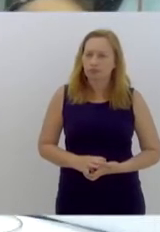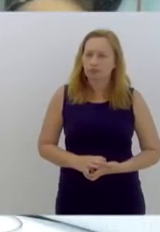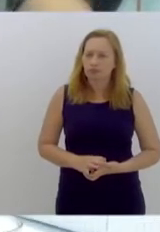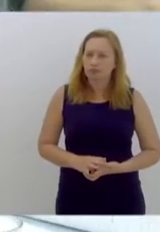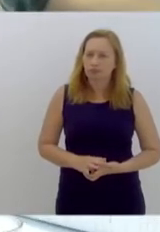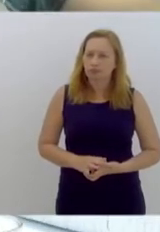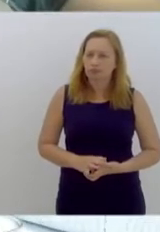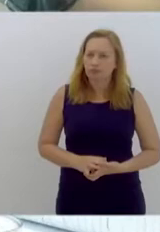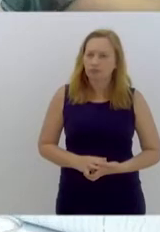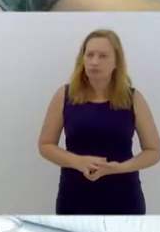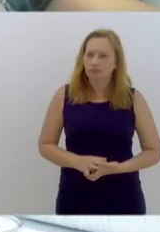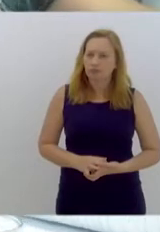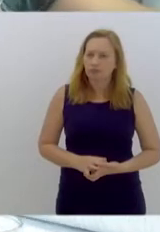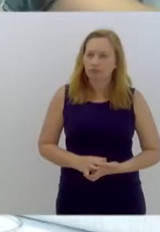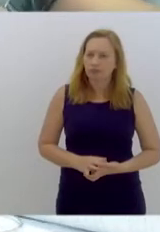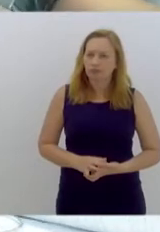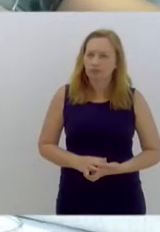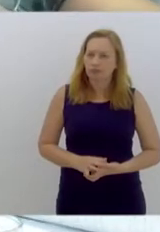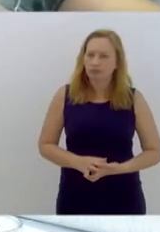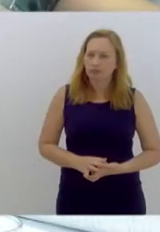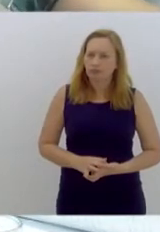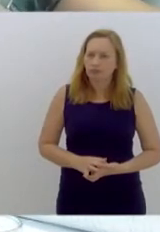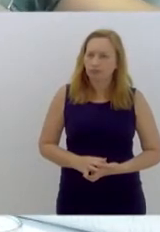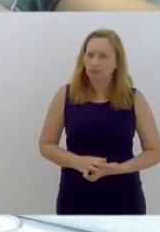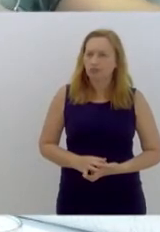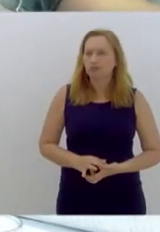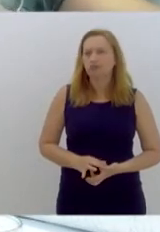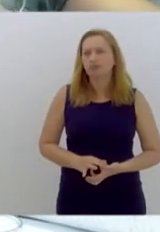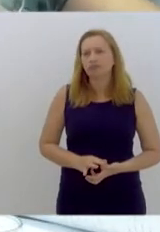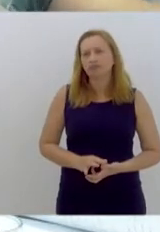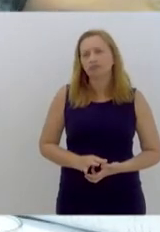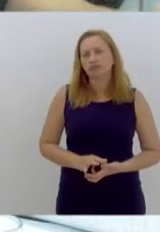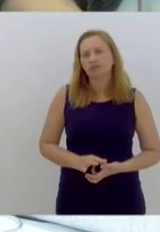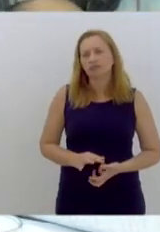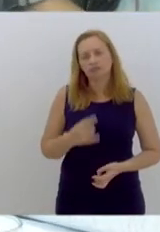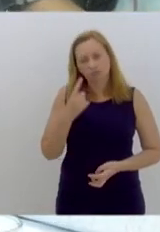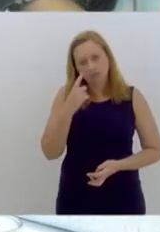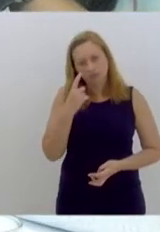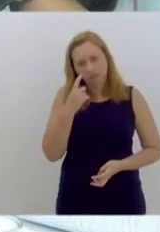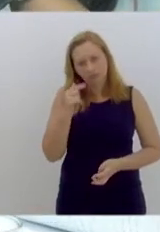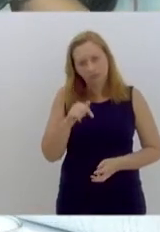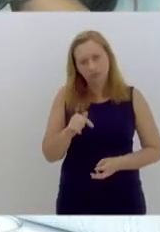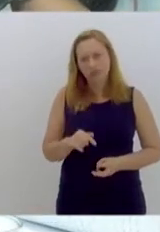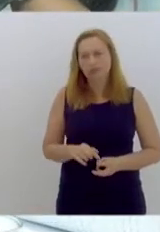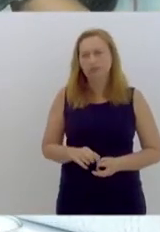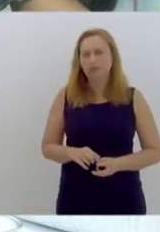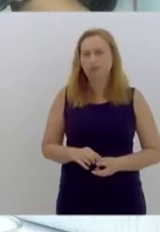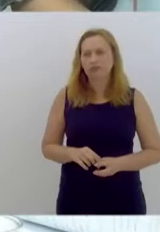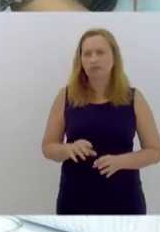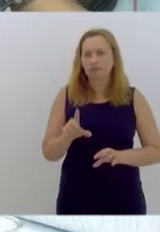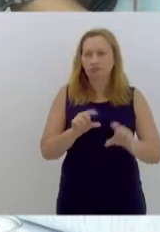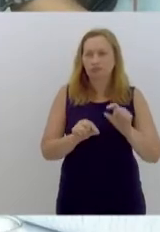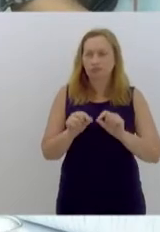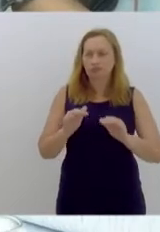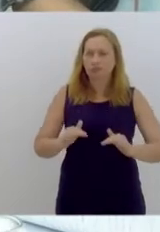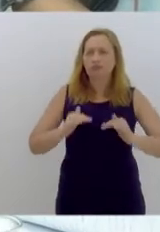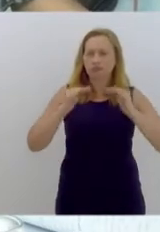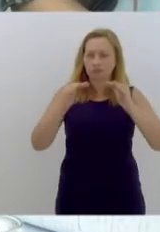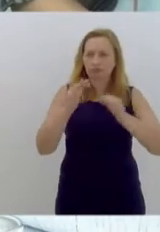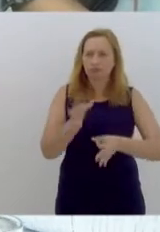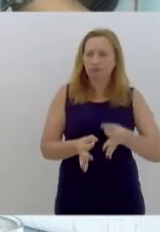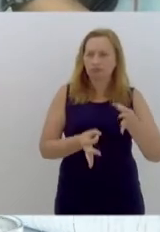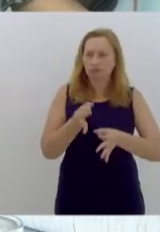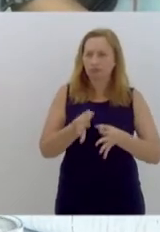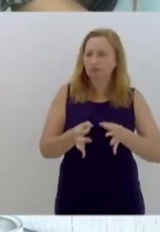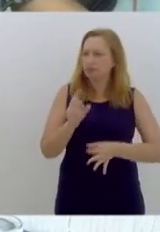O Carlos, olha só. Eu estava vendo aqui a decisão do Supremo não é